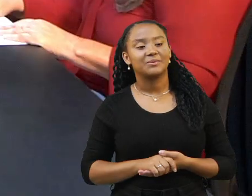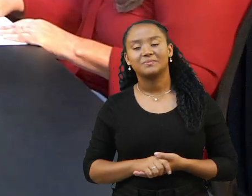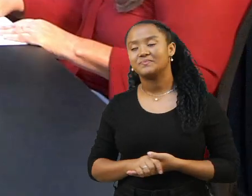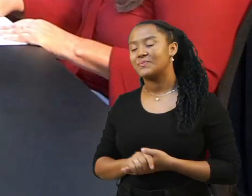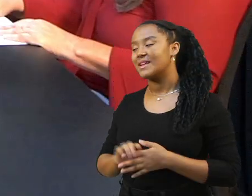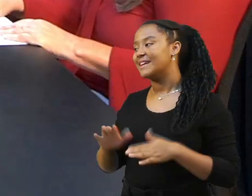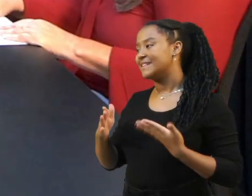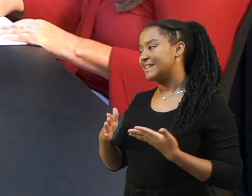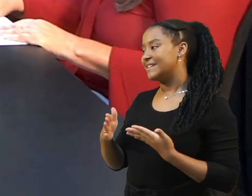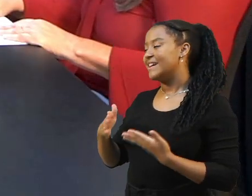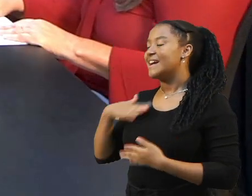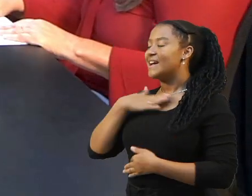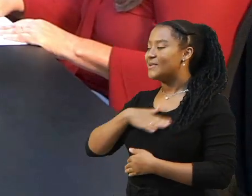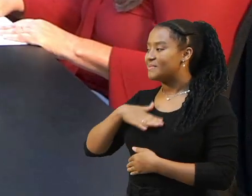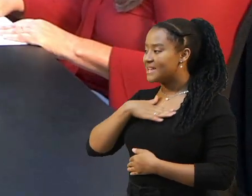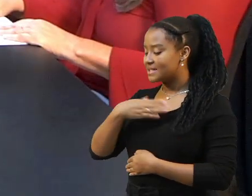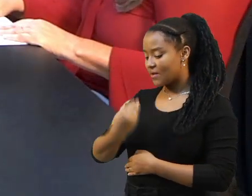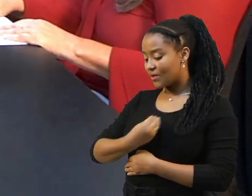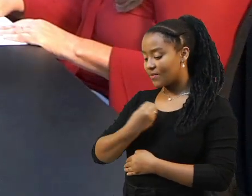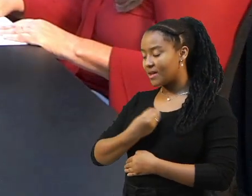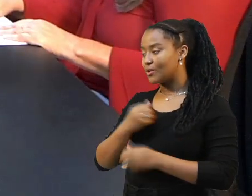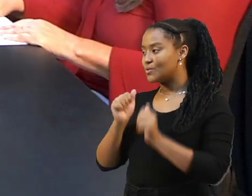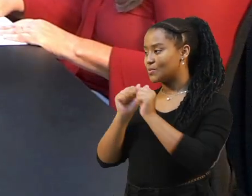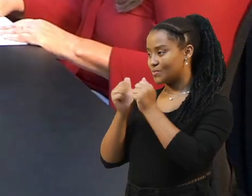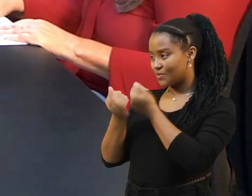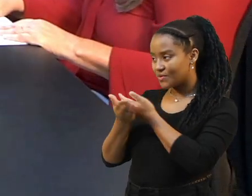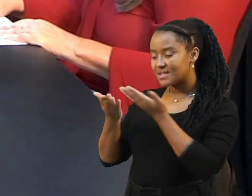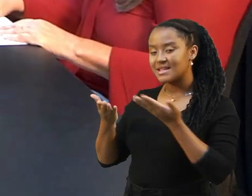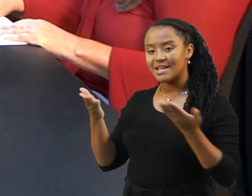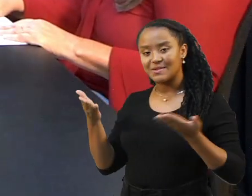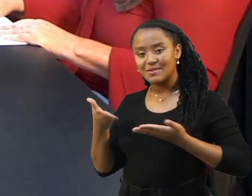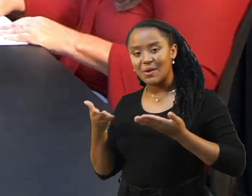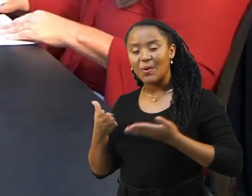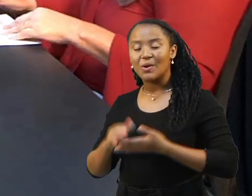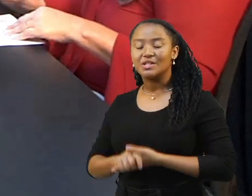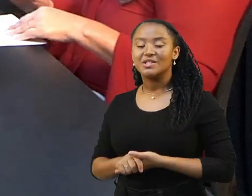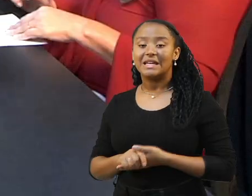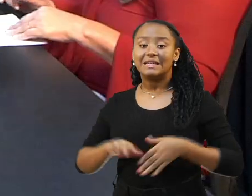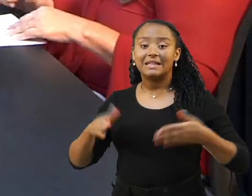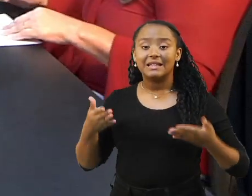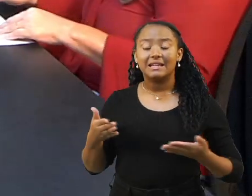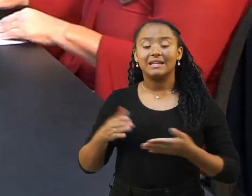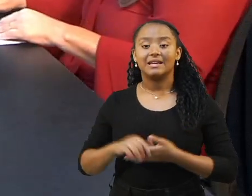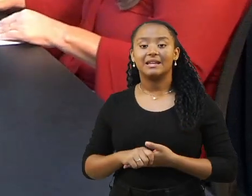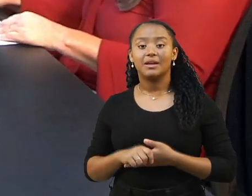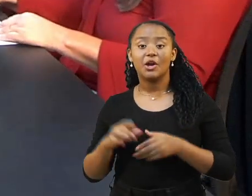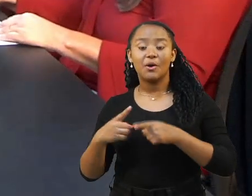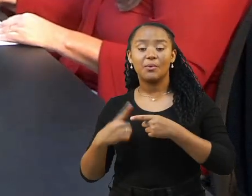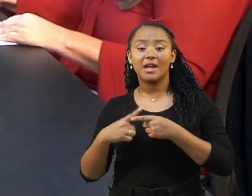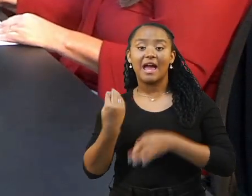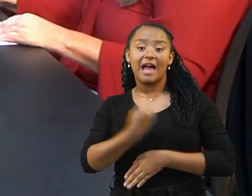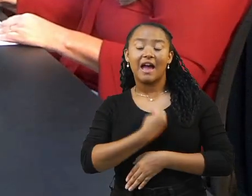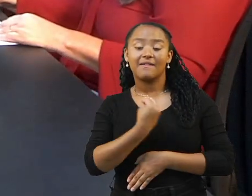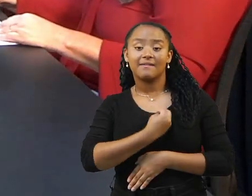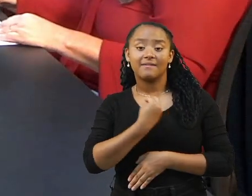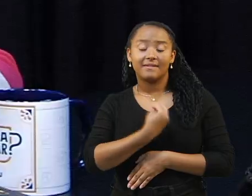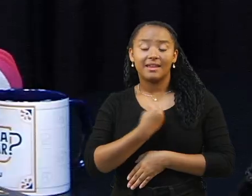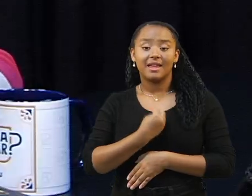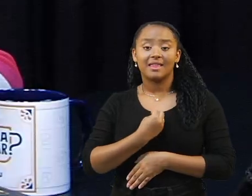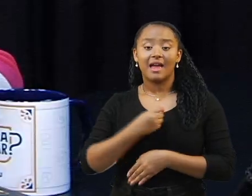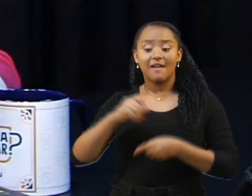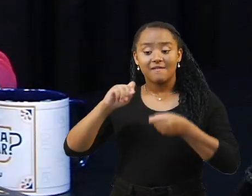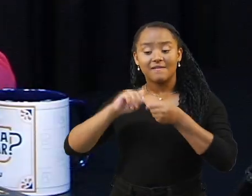Então, é um prazer estar aqui com vocês, né? Porque a vida é feita de histórias, né?